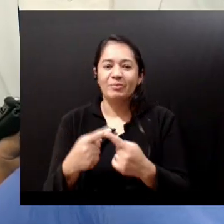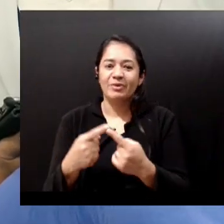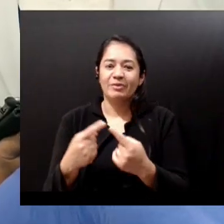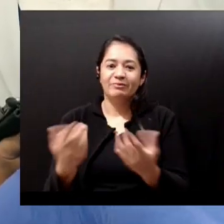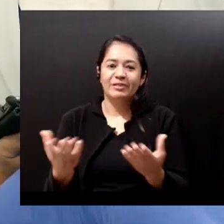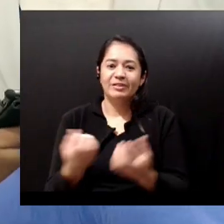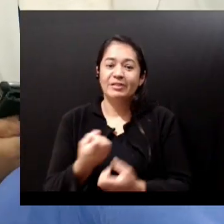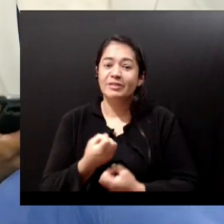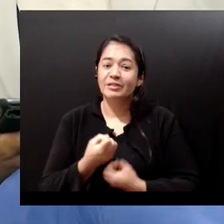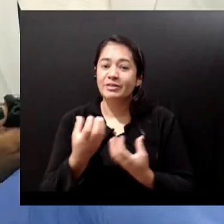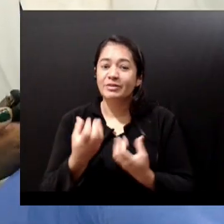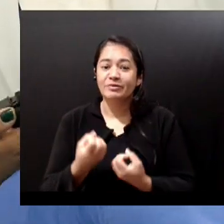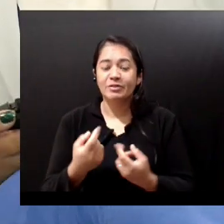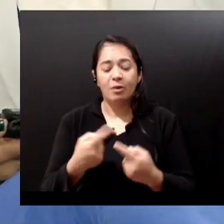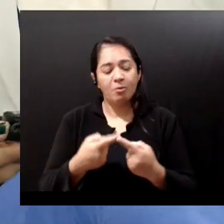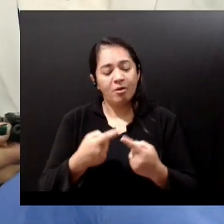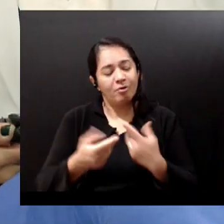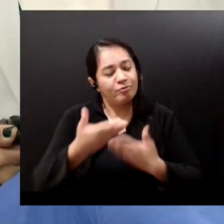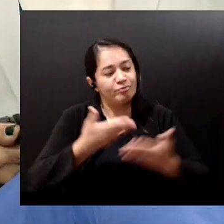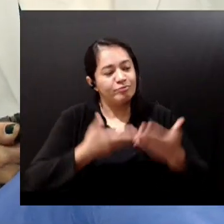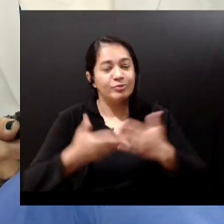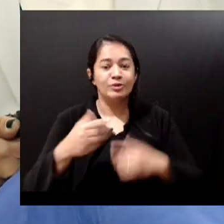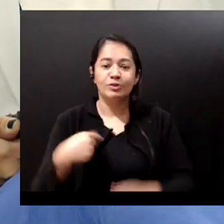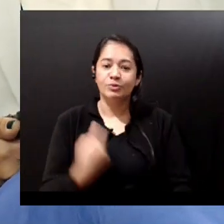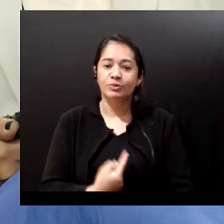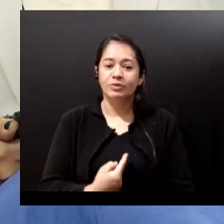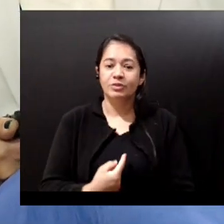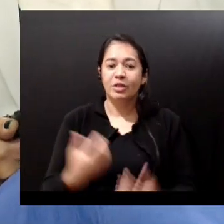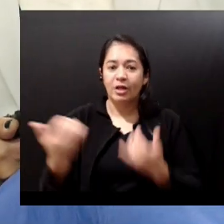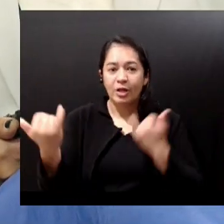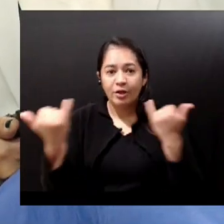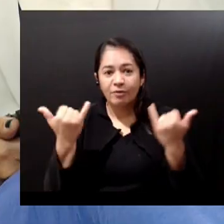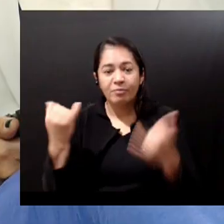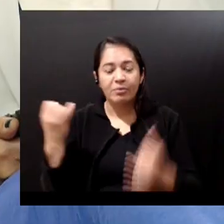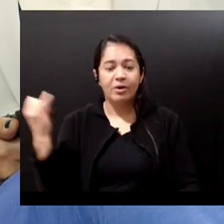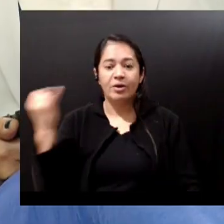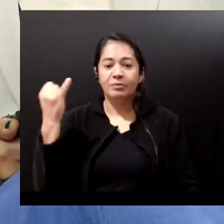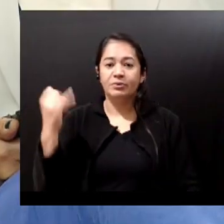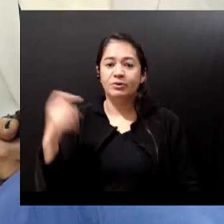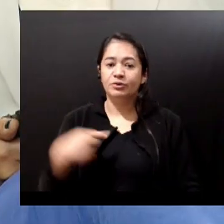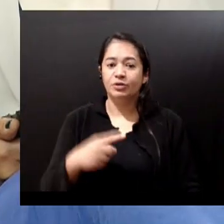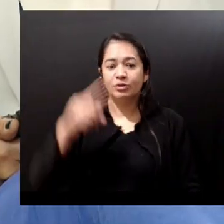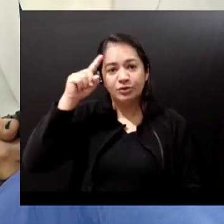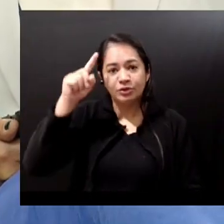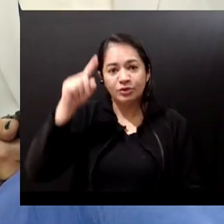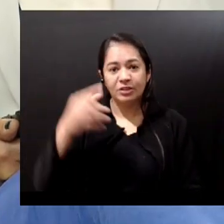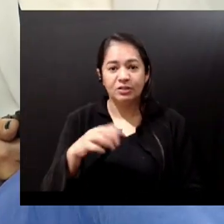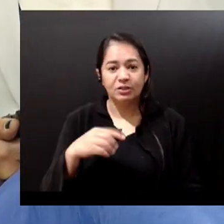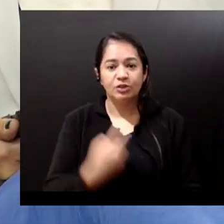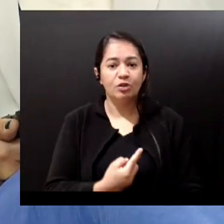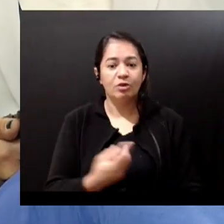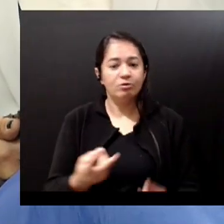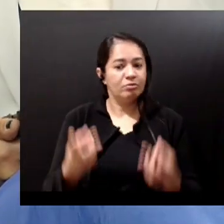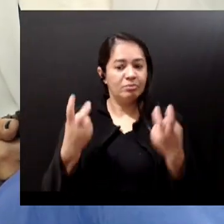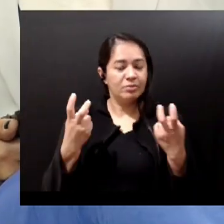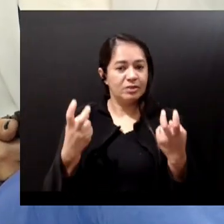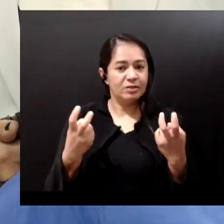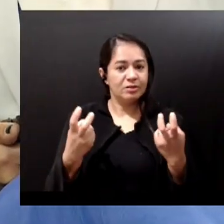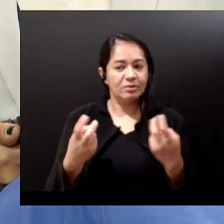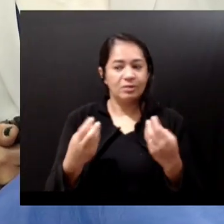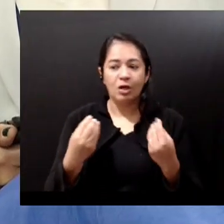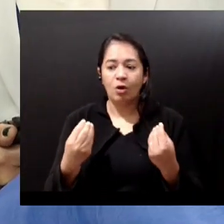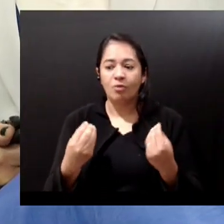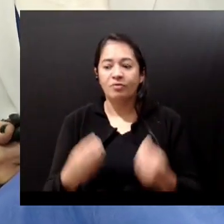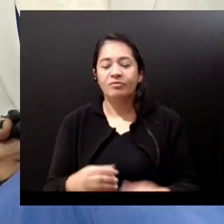por compartilhar com a gente, né, informações tão importantes do nosso dia a dia, que às vezes a gente nem se dá conta, mas que faz sim a diferença,